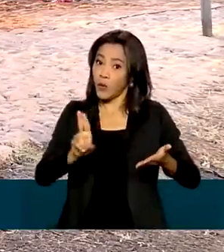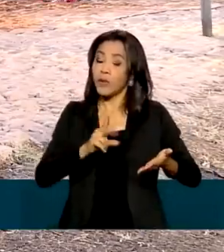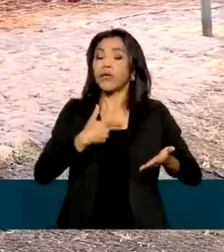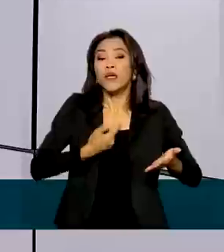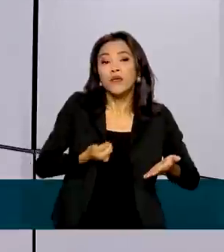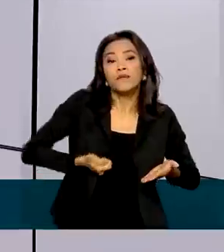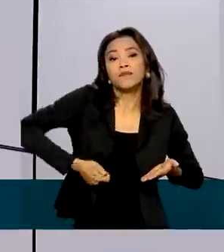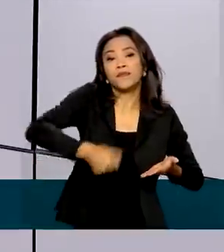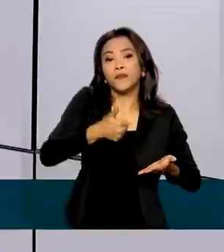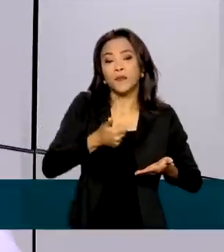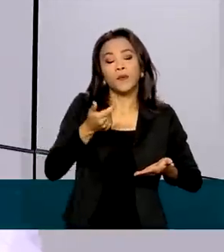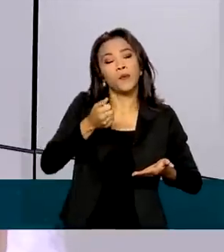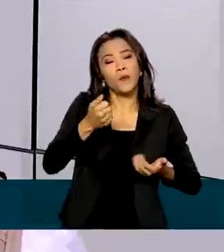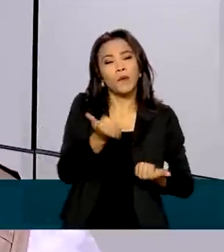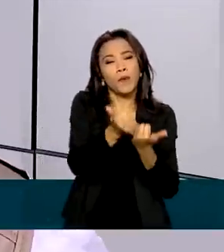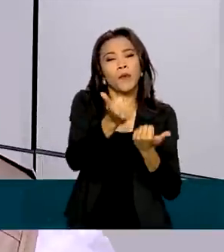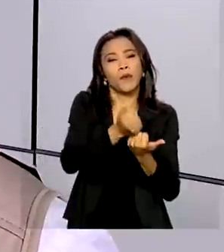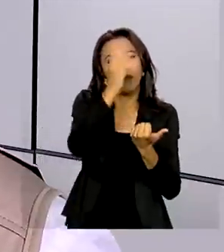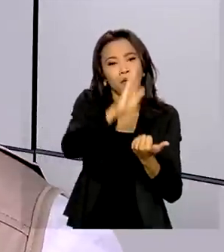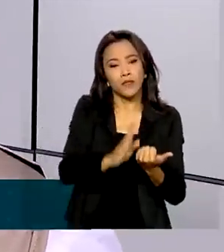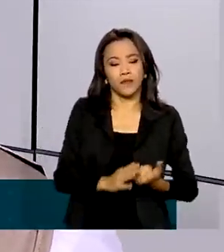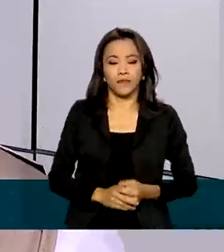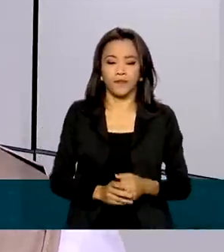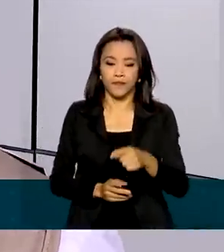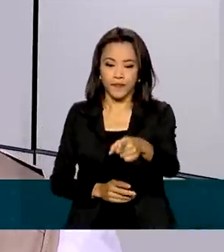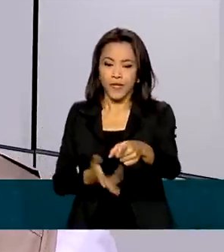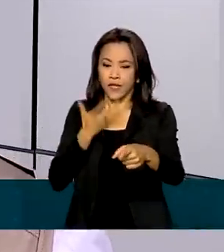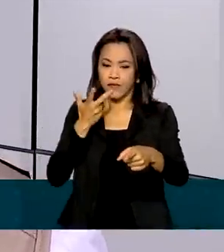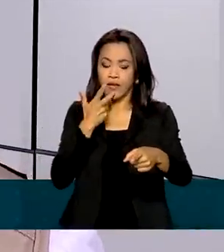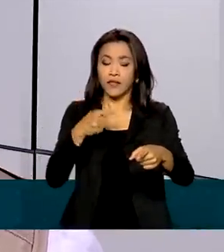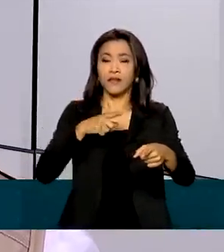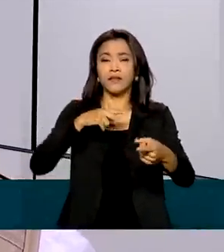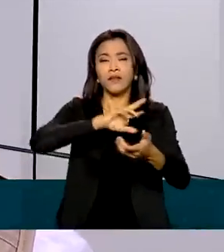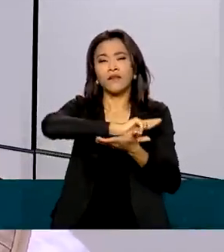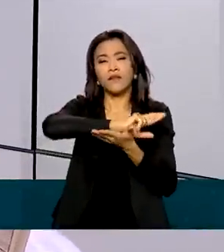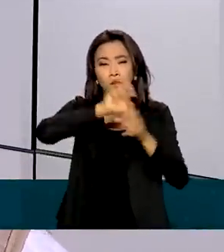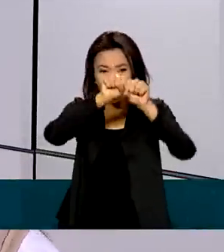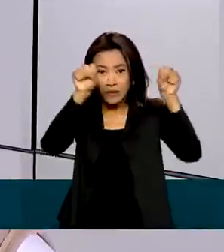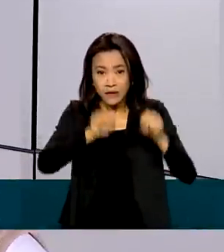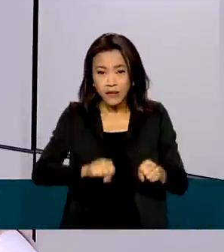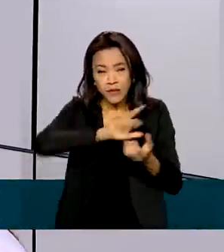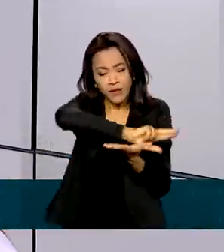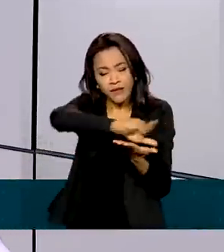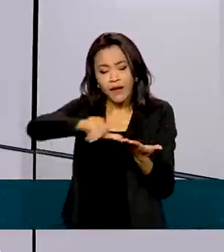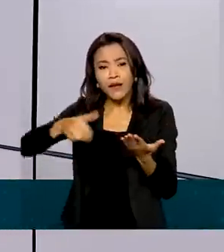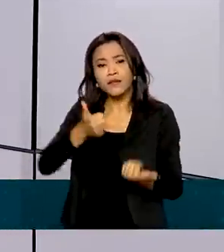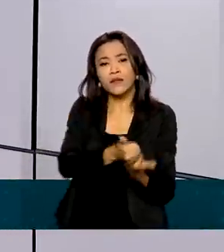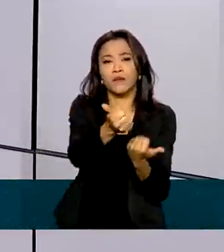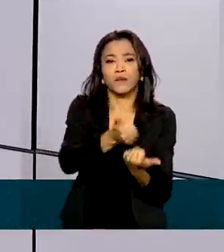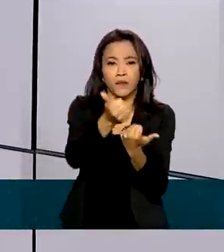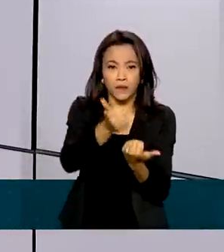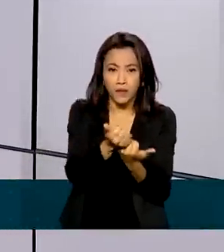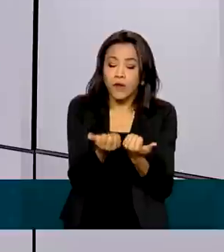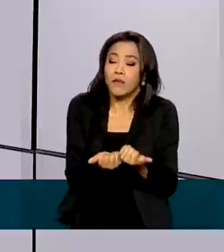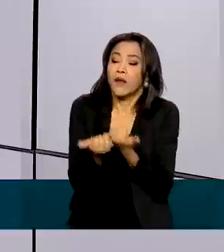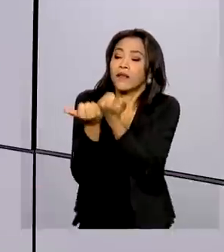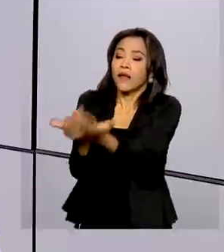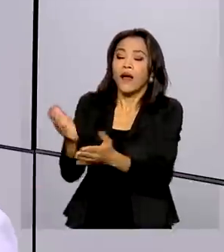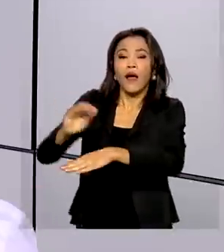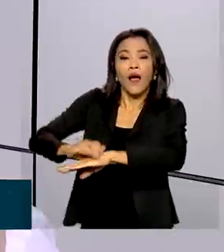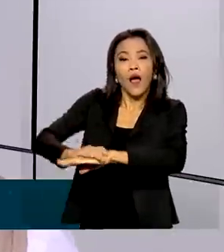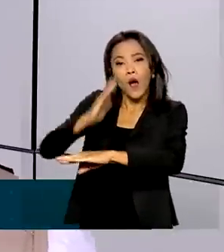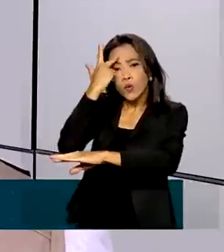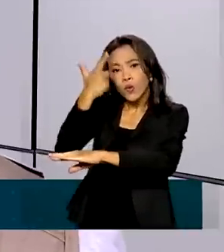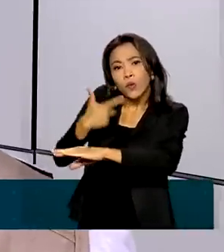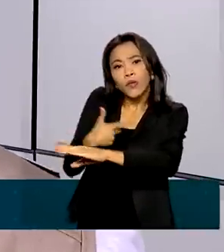Auxílio Brasil. Ele traz uma série de ferramentas. Essas ferramentas visam a promoção da autonomia dessas famílias, a busca